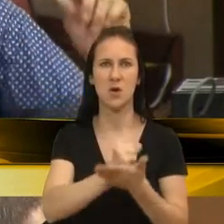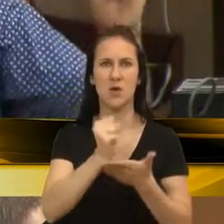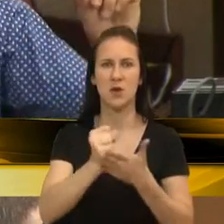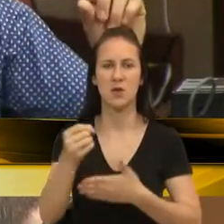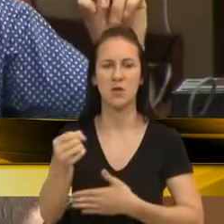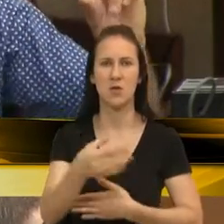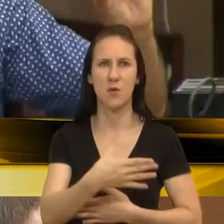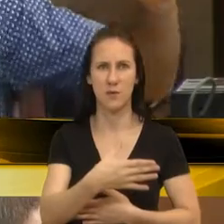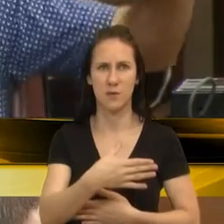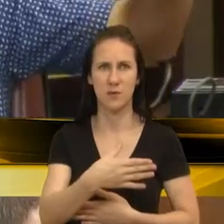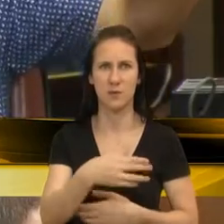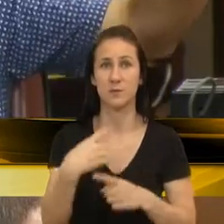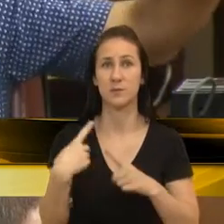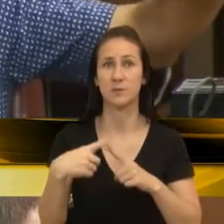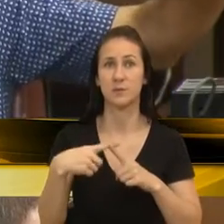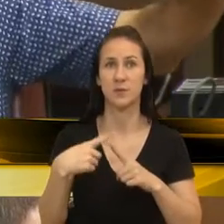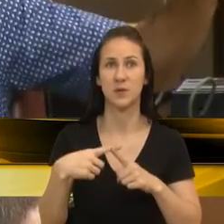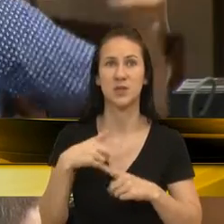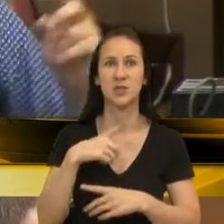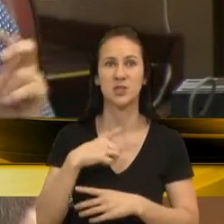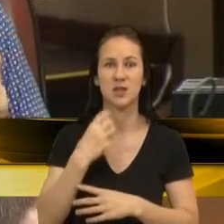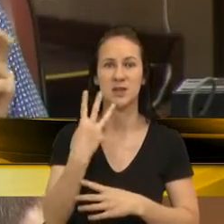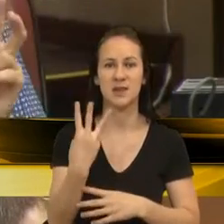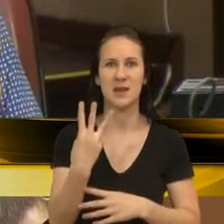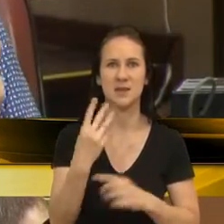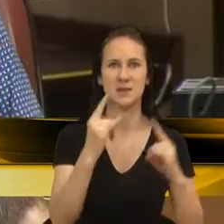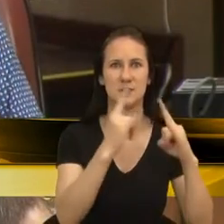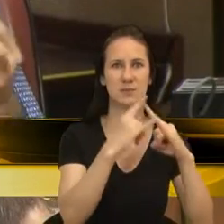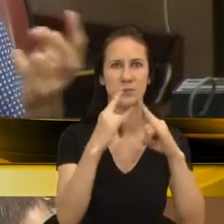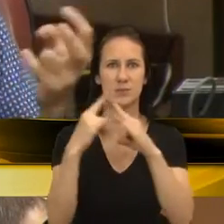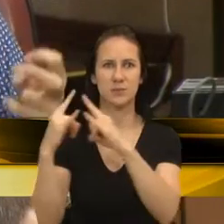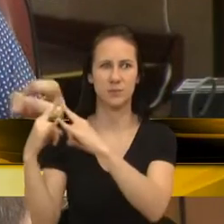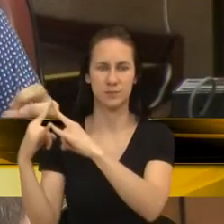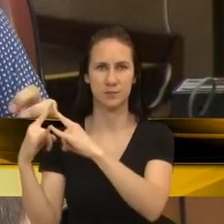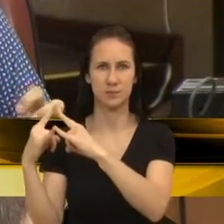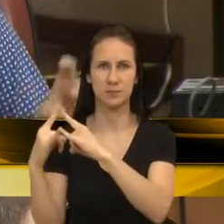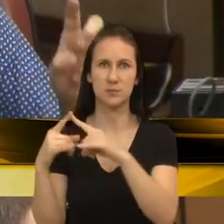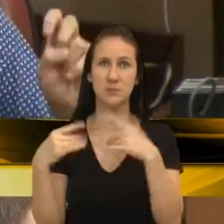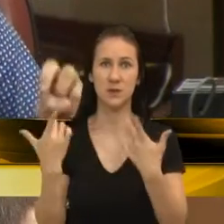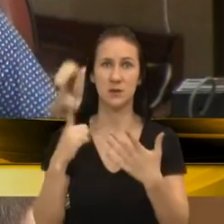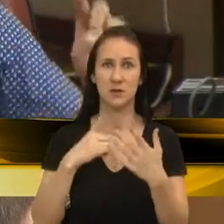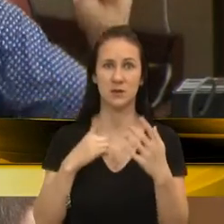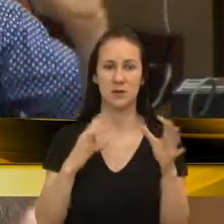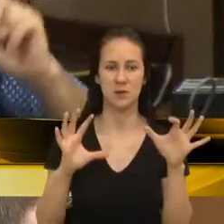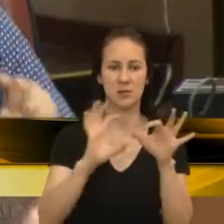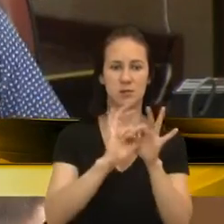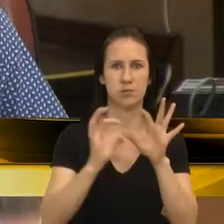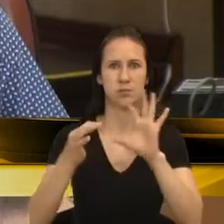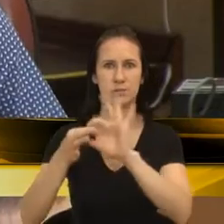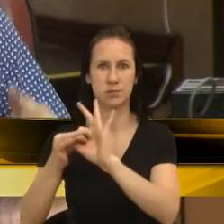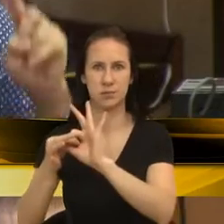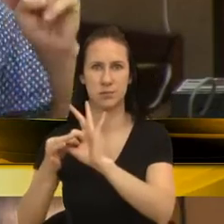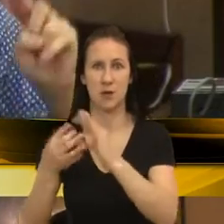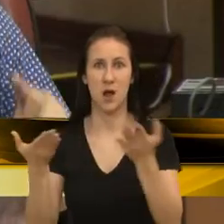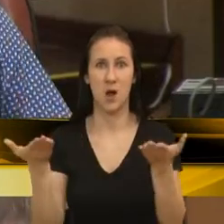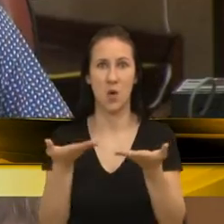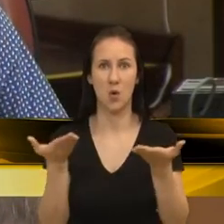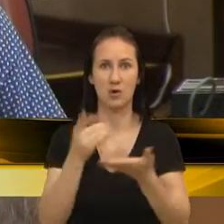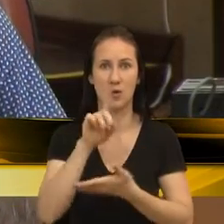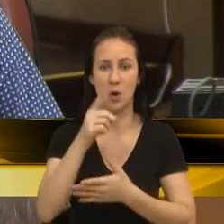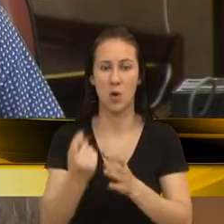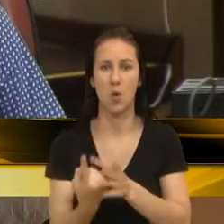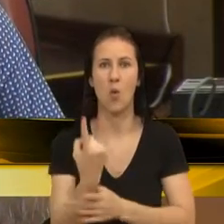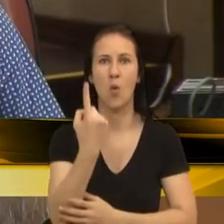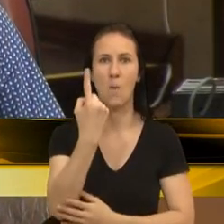recontratadas. Por quê? Porque tinha 3 entidades, então foi vínculo cruzado de entidades. Agora, é uma entidade só, cerca de